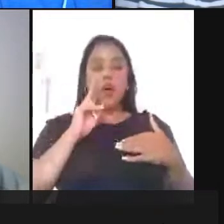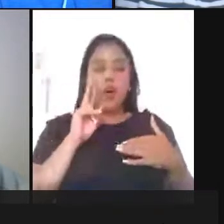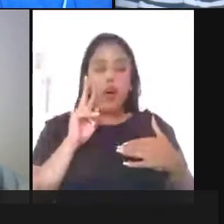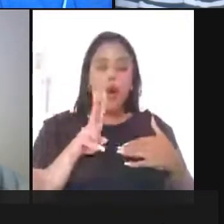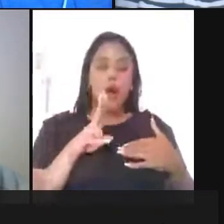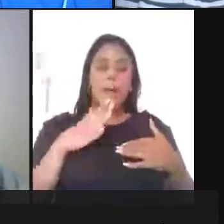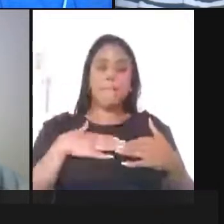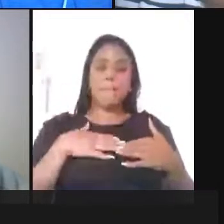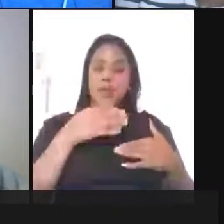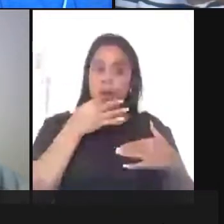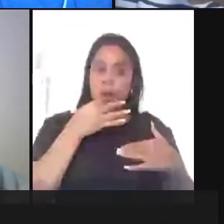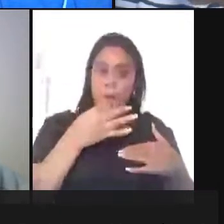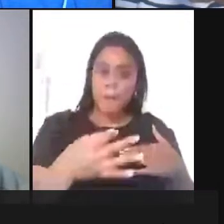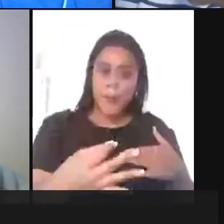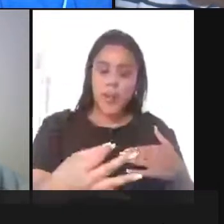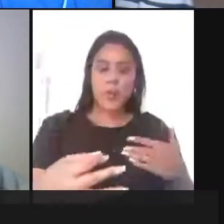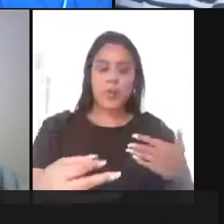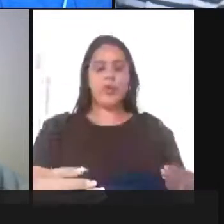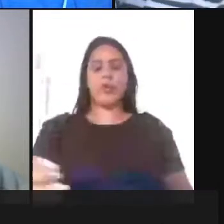dominante. Então, talvez...